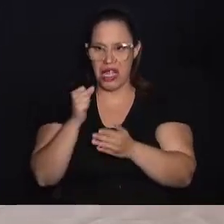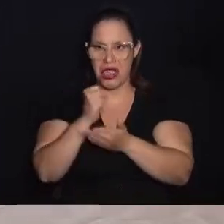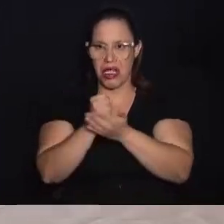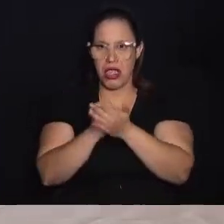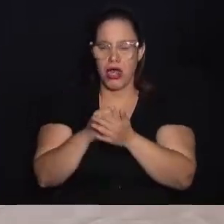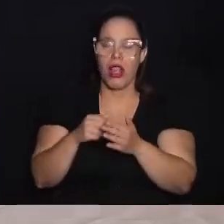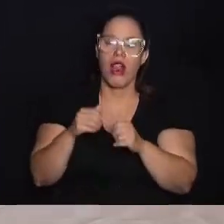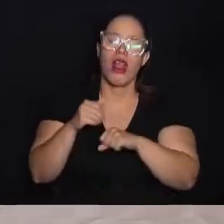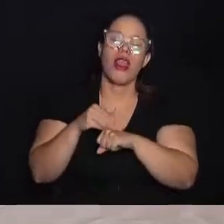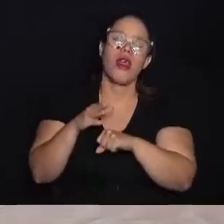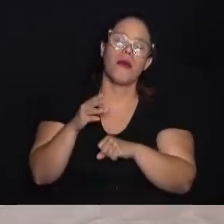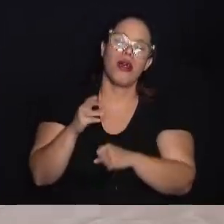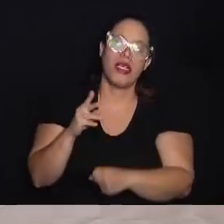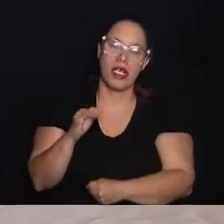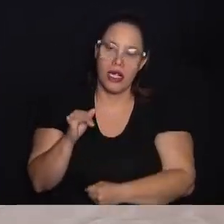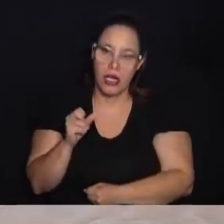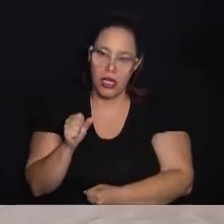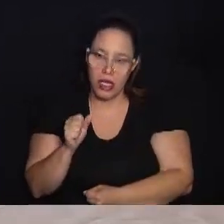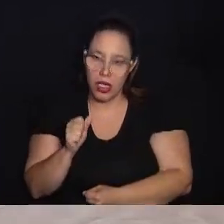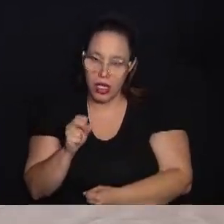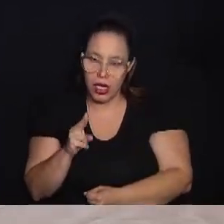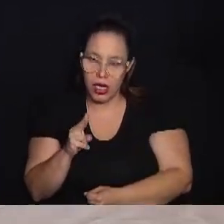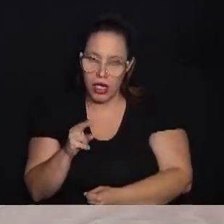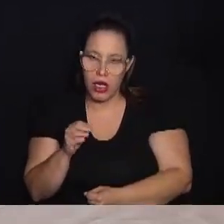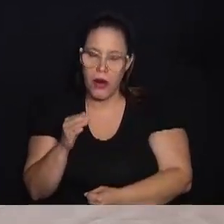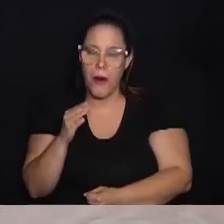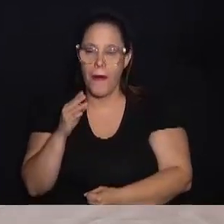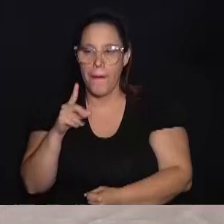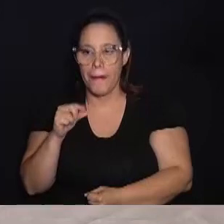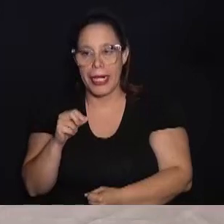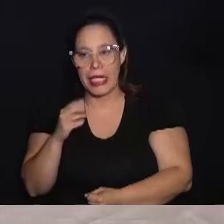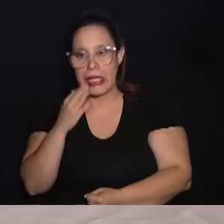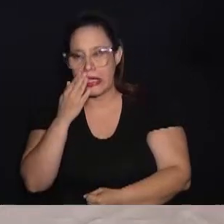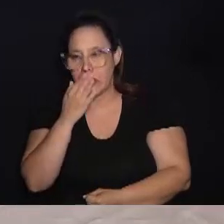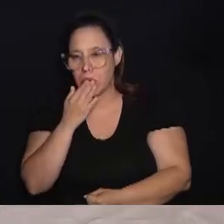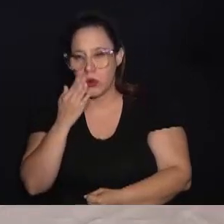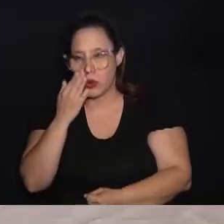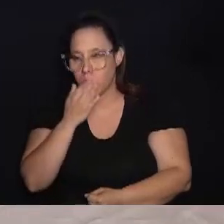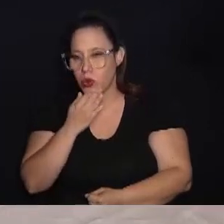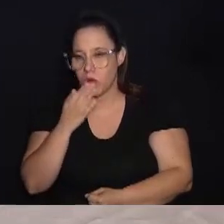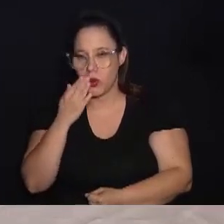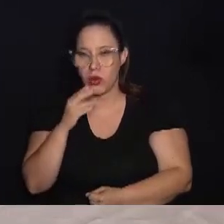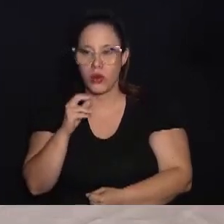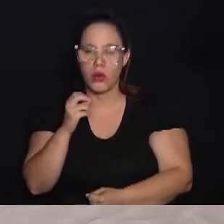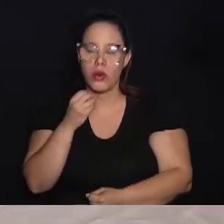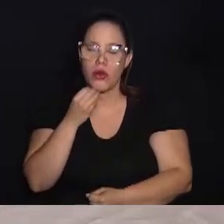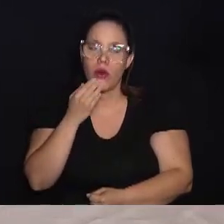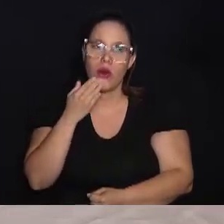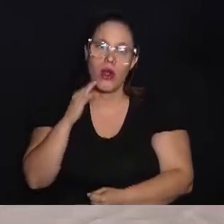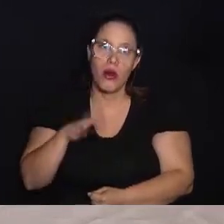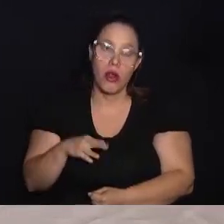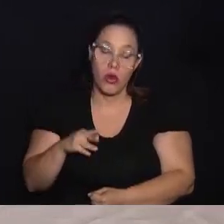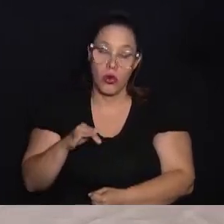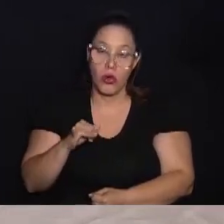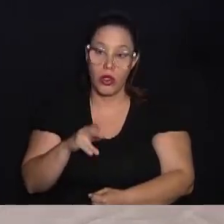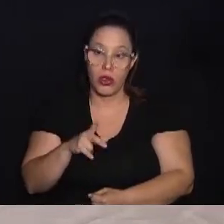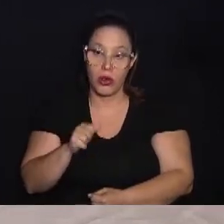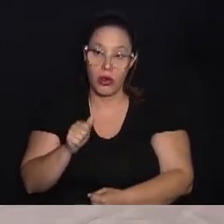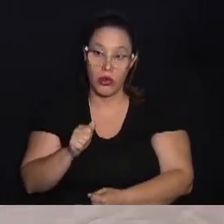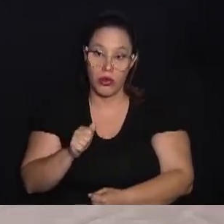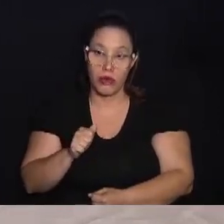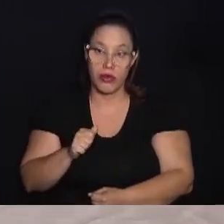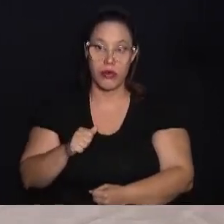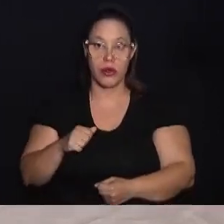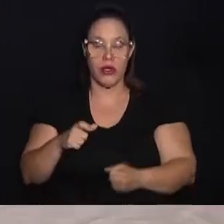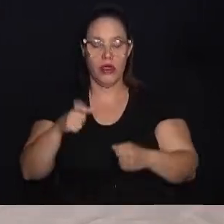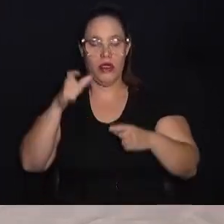tem menos quantidade de açúcar, tem menos gordura e é um chocolate mais saboroso muitas vezes do que esses das grandes marcas. Mas a pessoa já